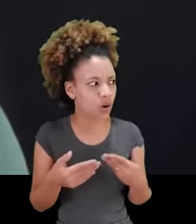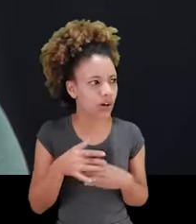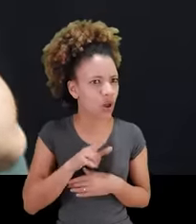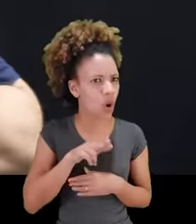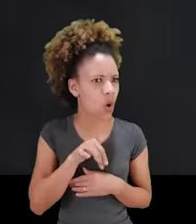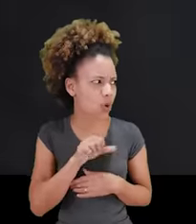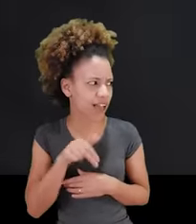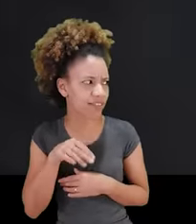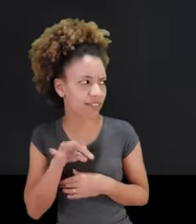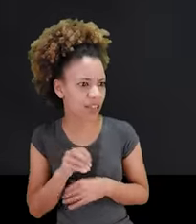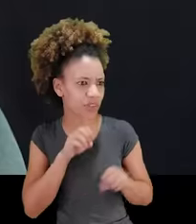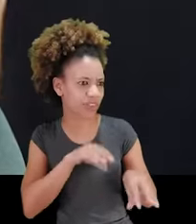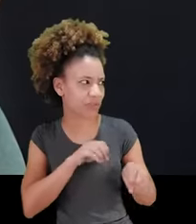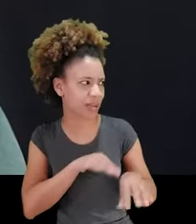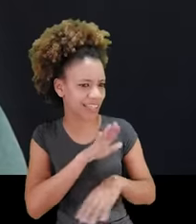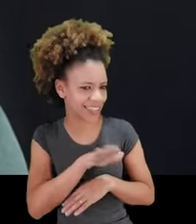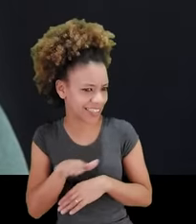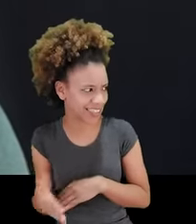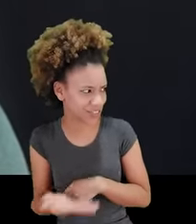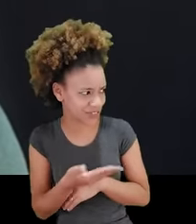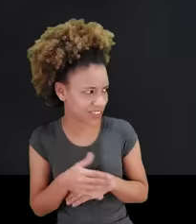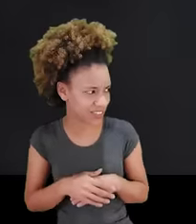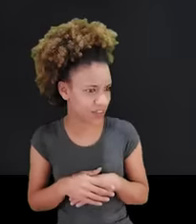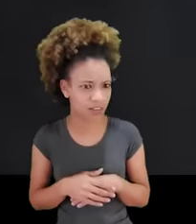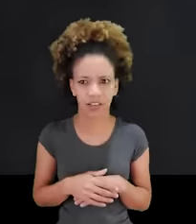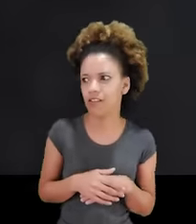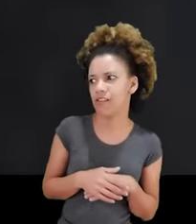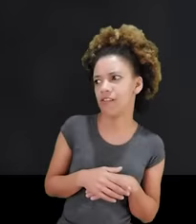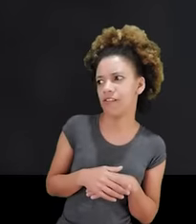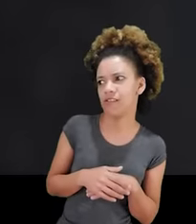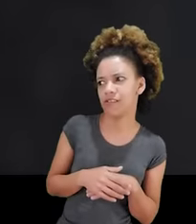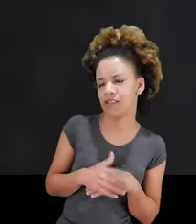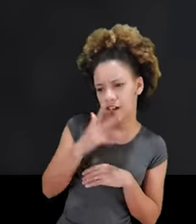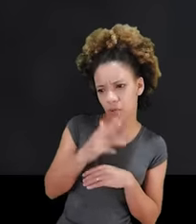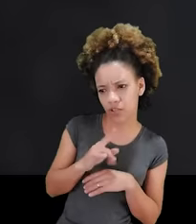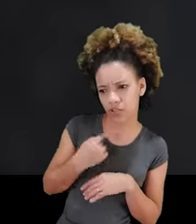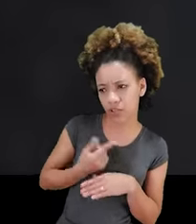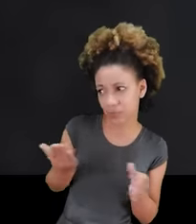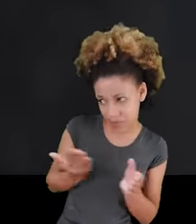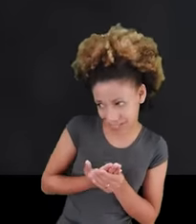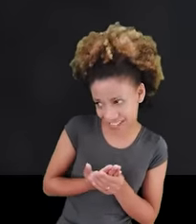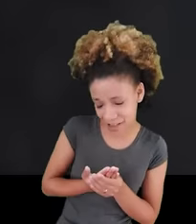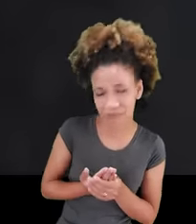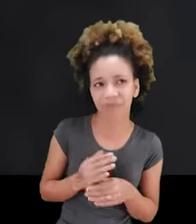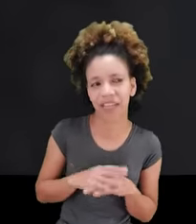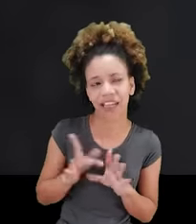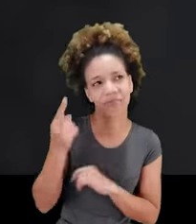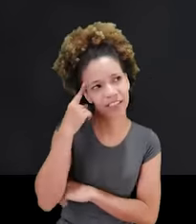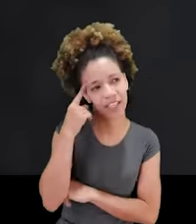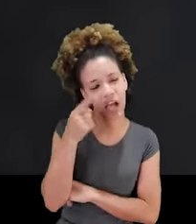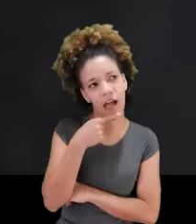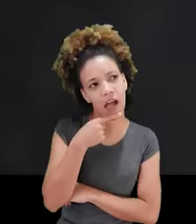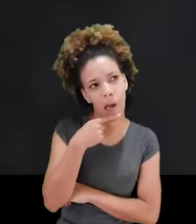criança de vocês. Como que fica isso para vocês? Não sei, assim? Pai, acho que estamos todos a processar. Eu acho que